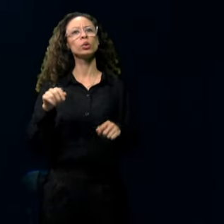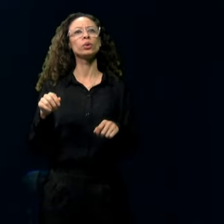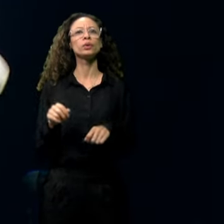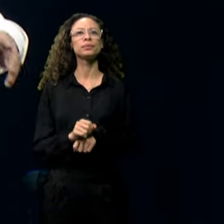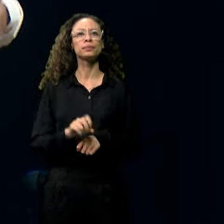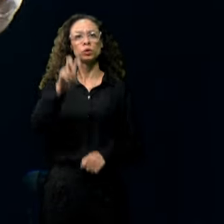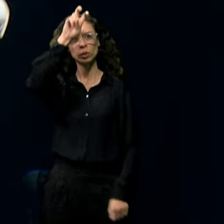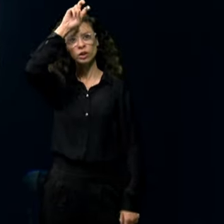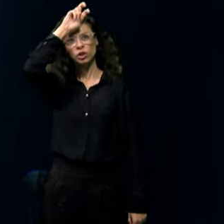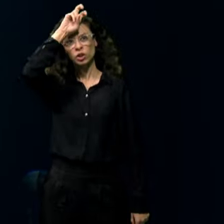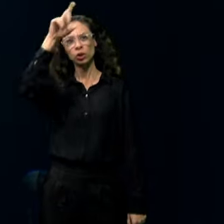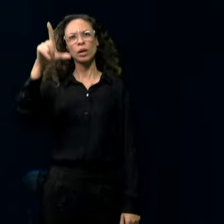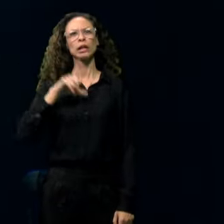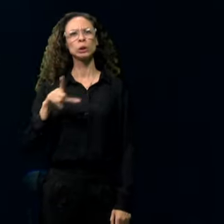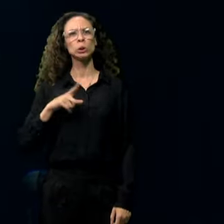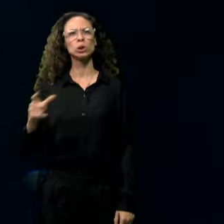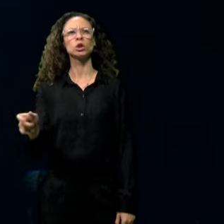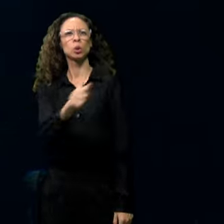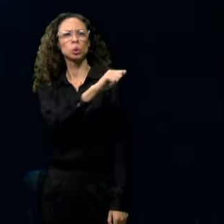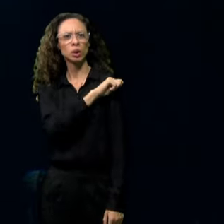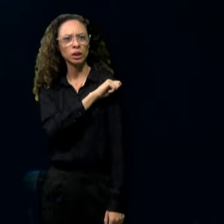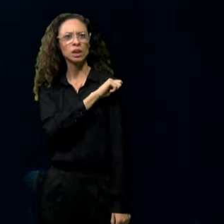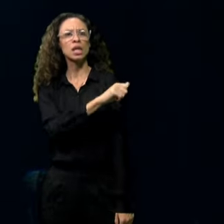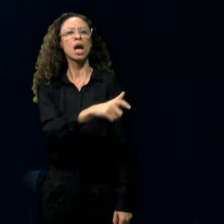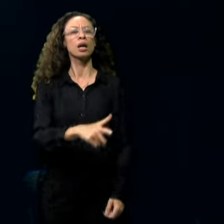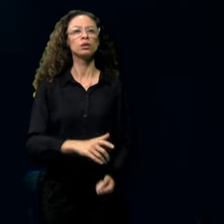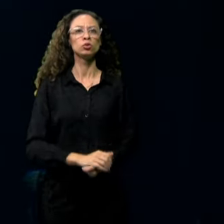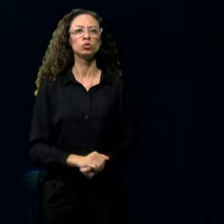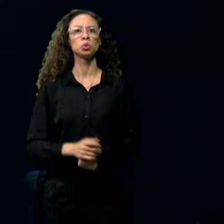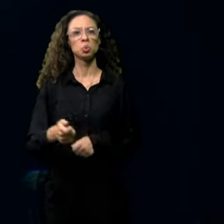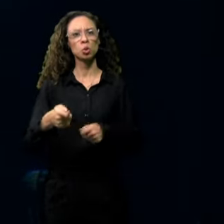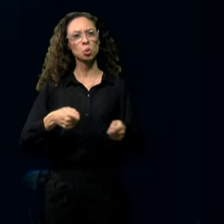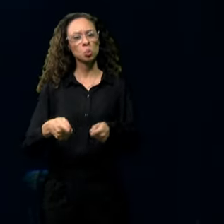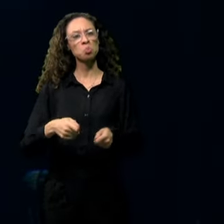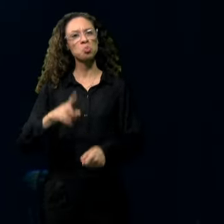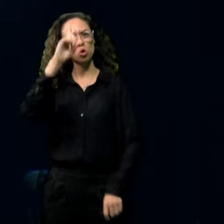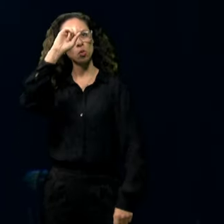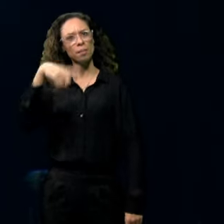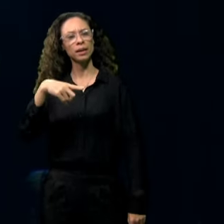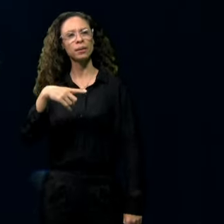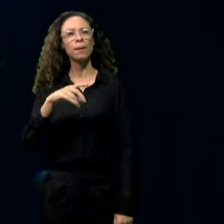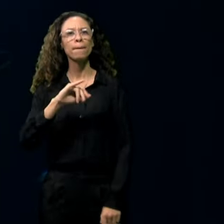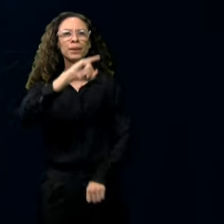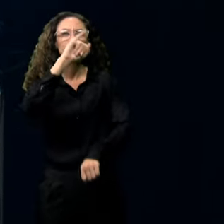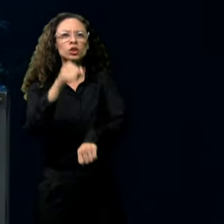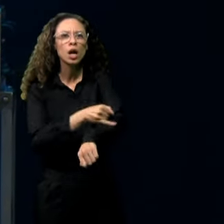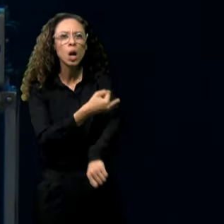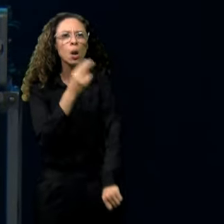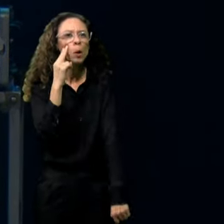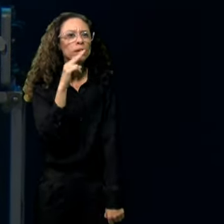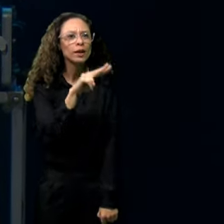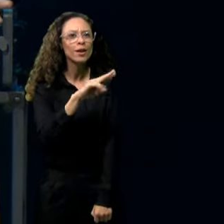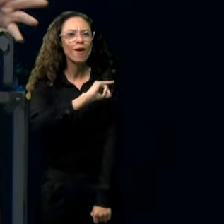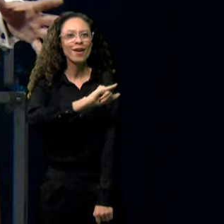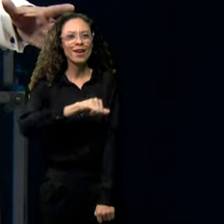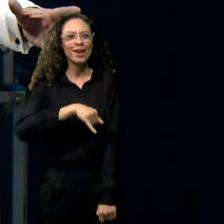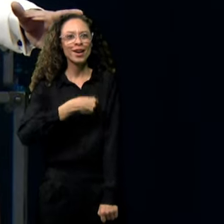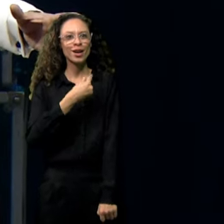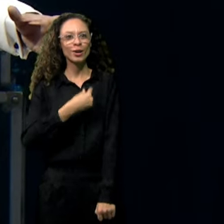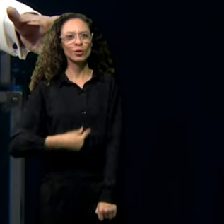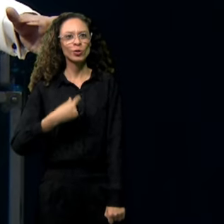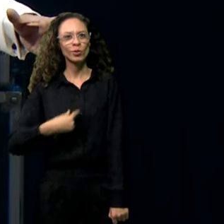tem autoridade tem domínio tem tudo mas Jacó não vê a José Jacó vem